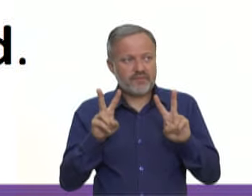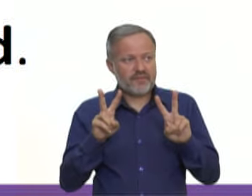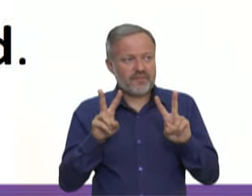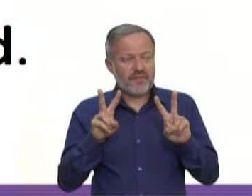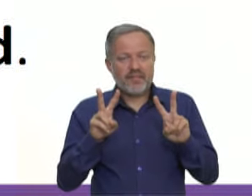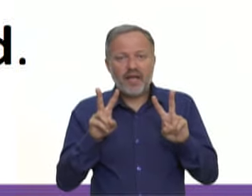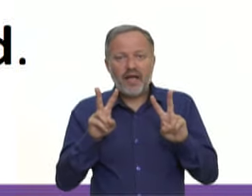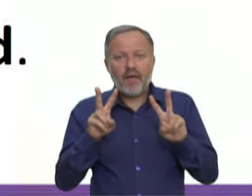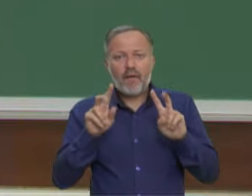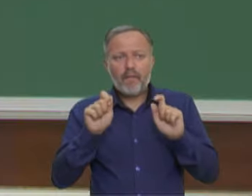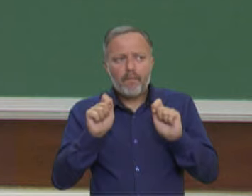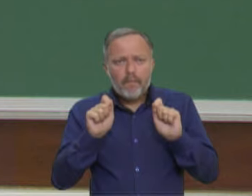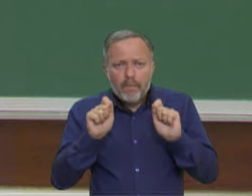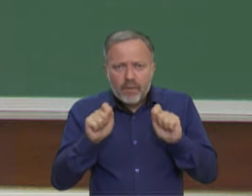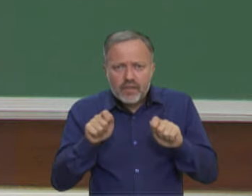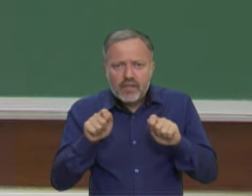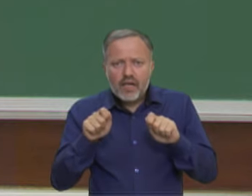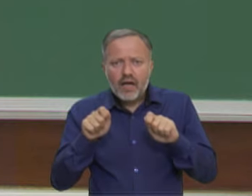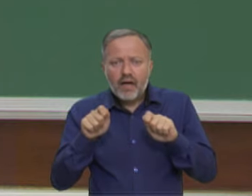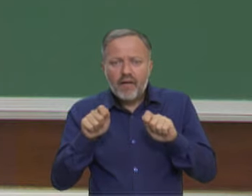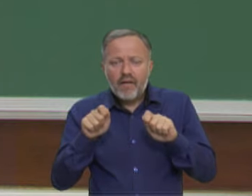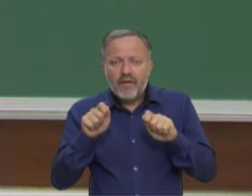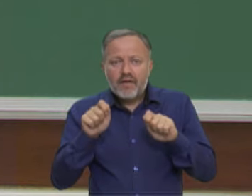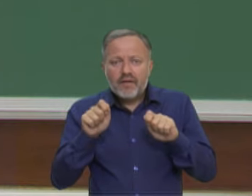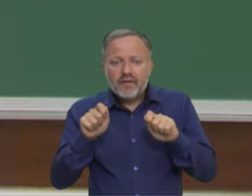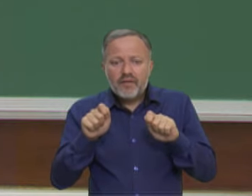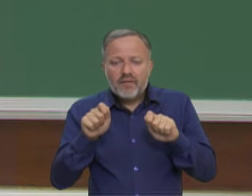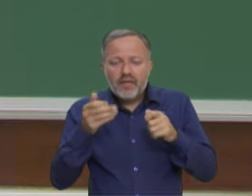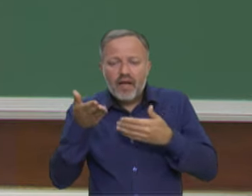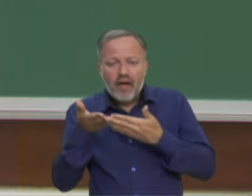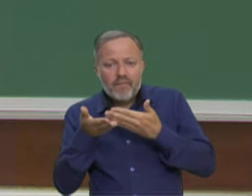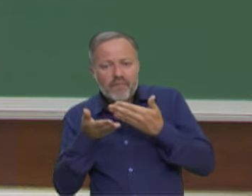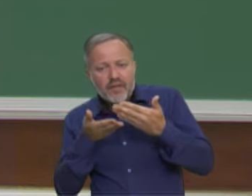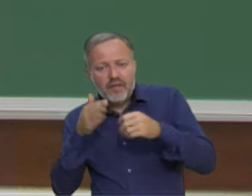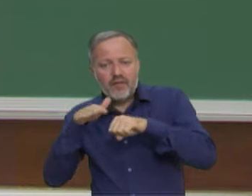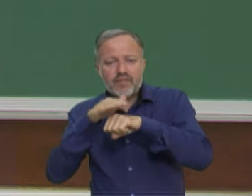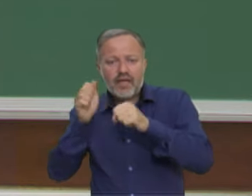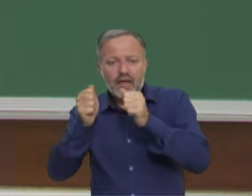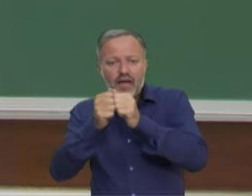por favor? Então, podia me tratar por você, ok?